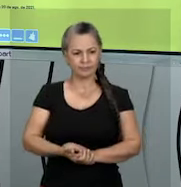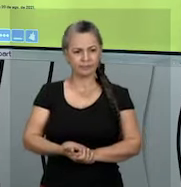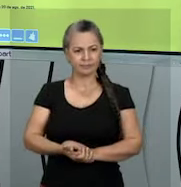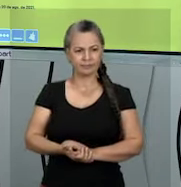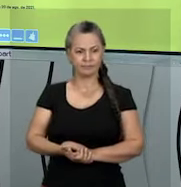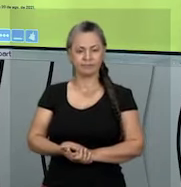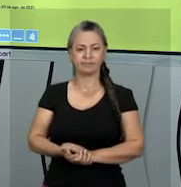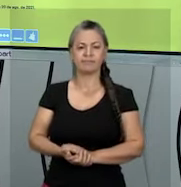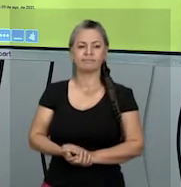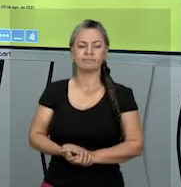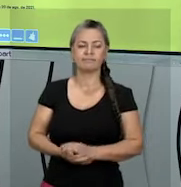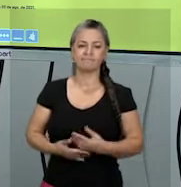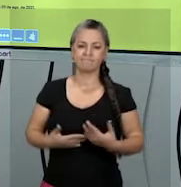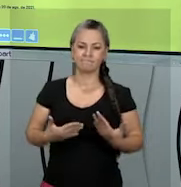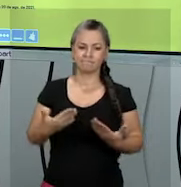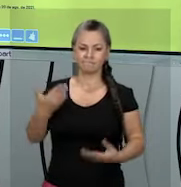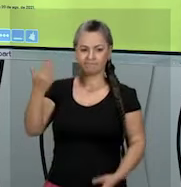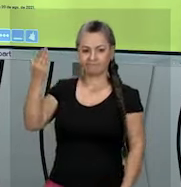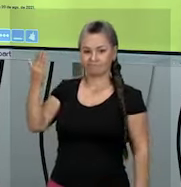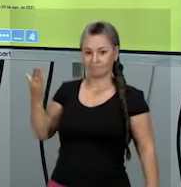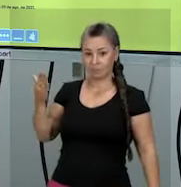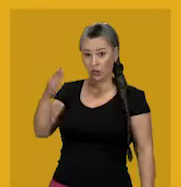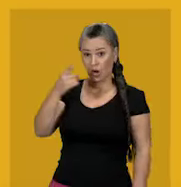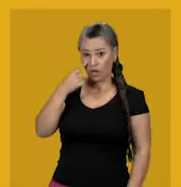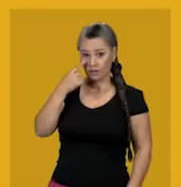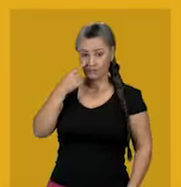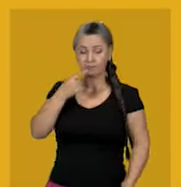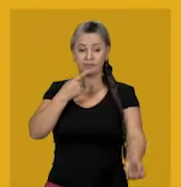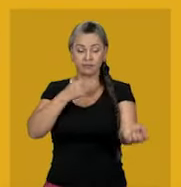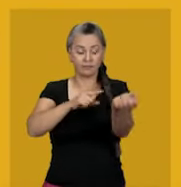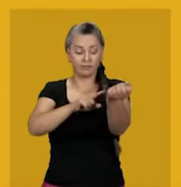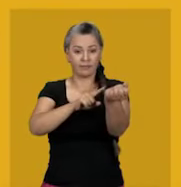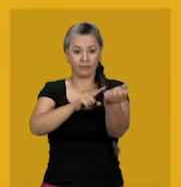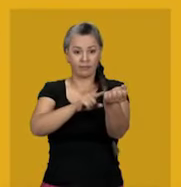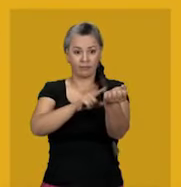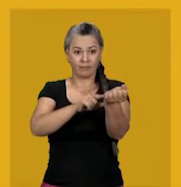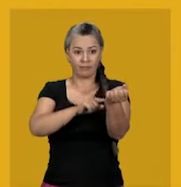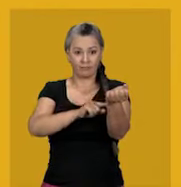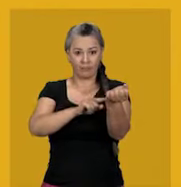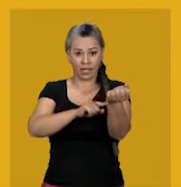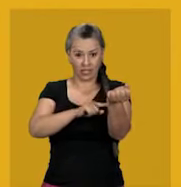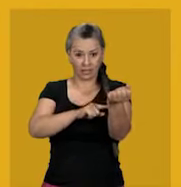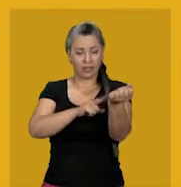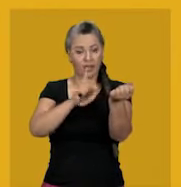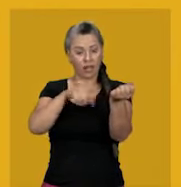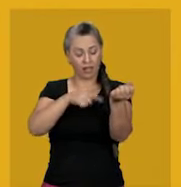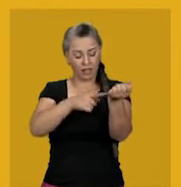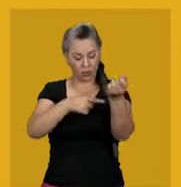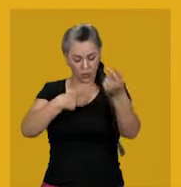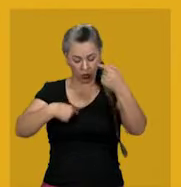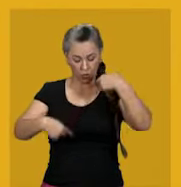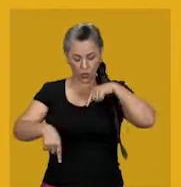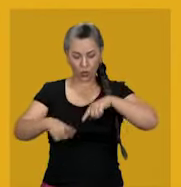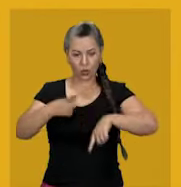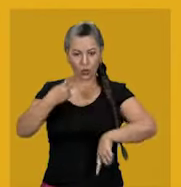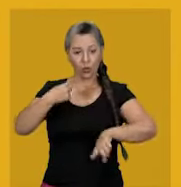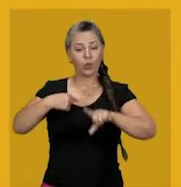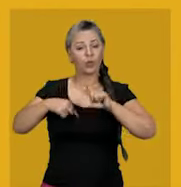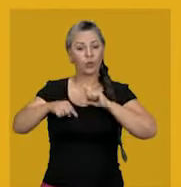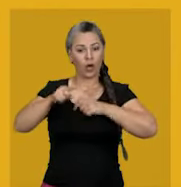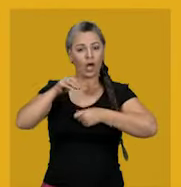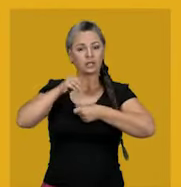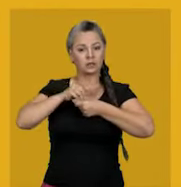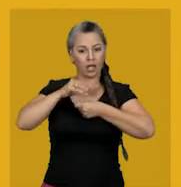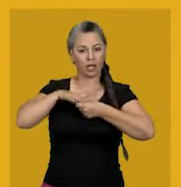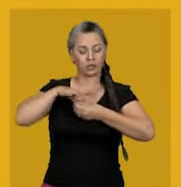É o seguinte, o nosso sangue ele vai circular várias substâncias.